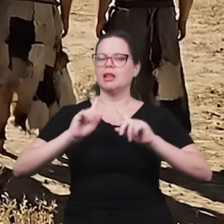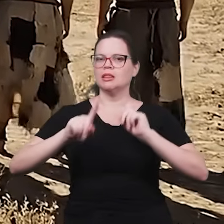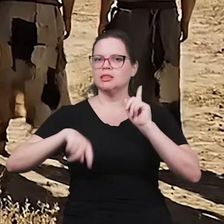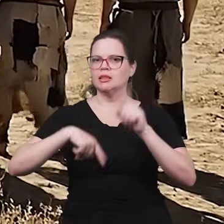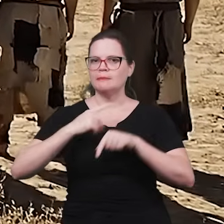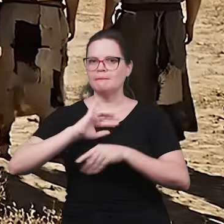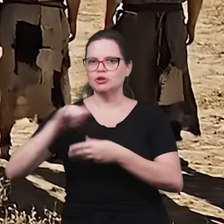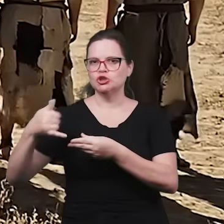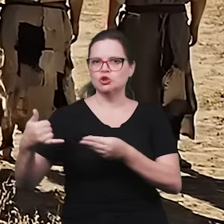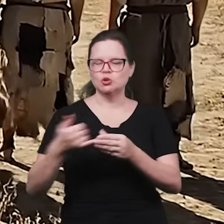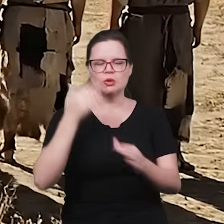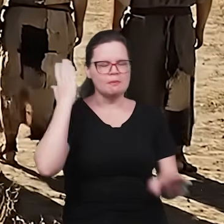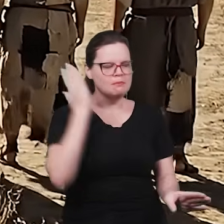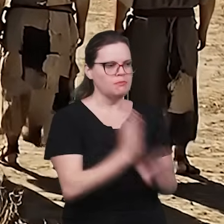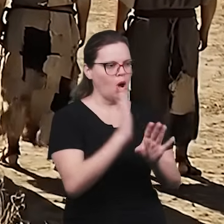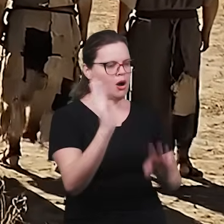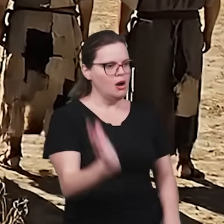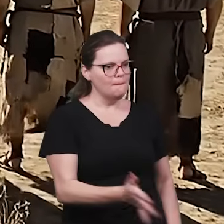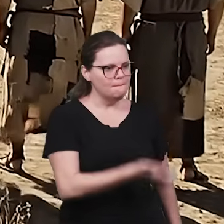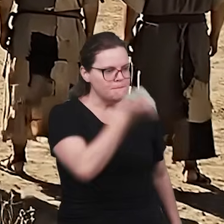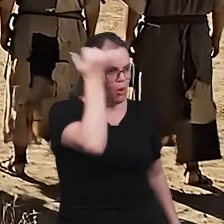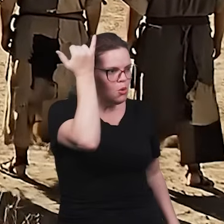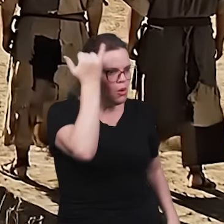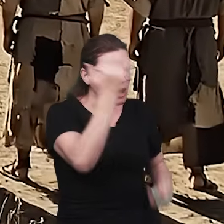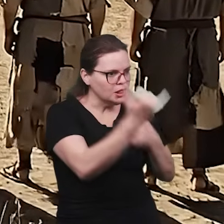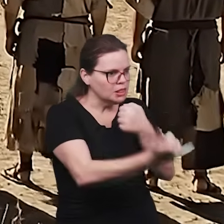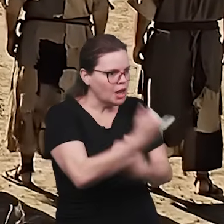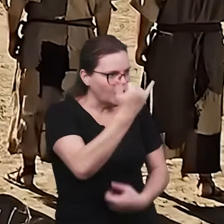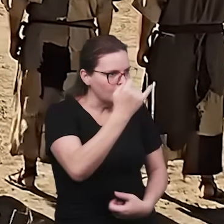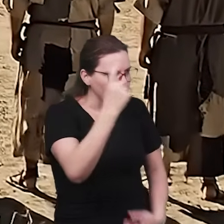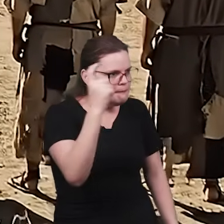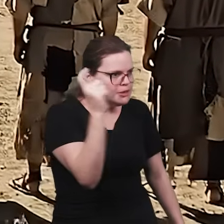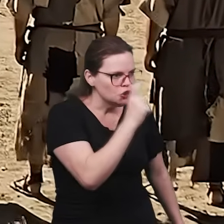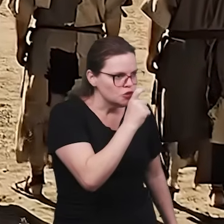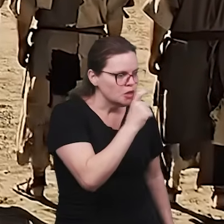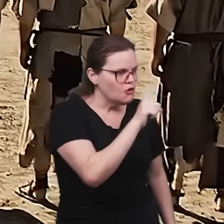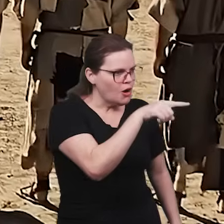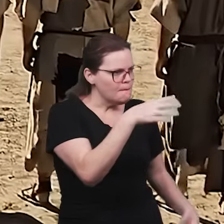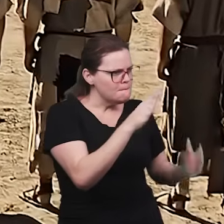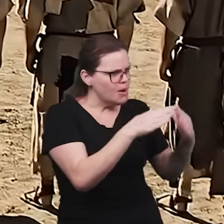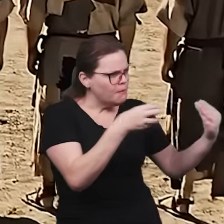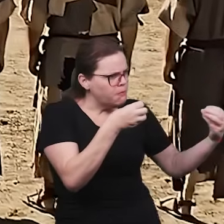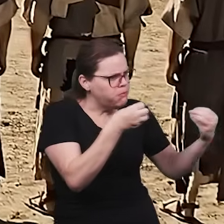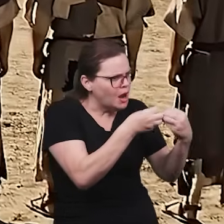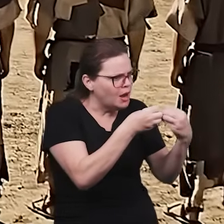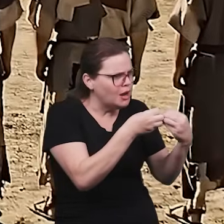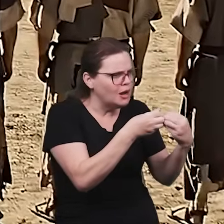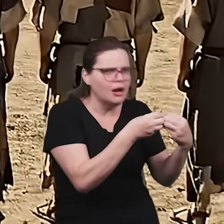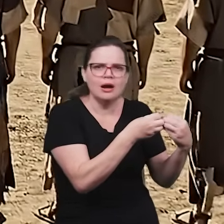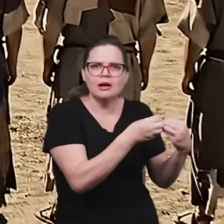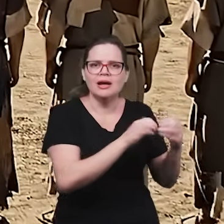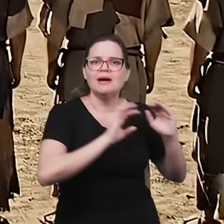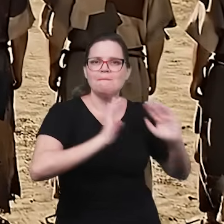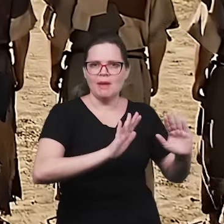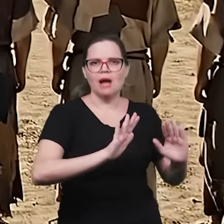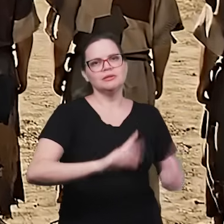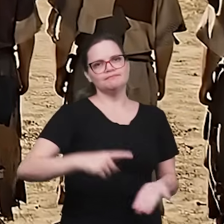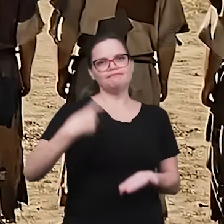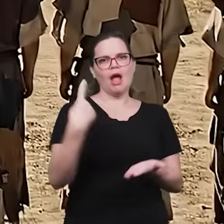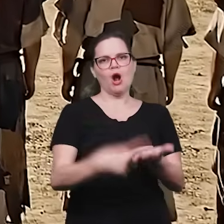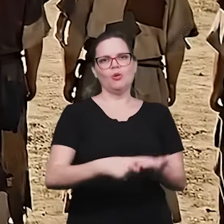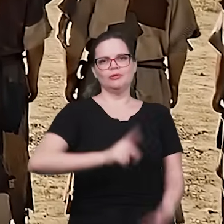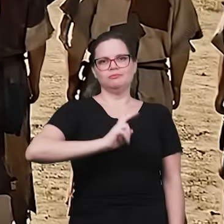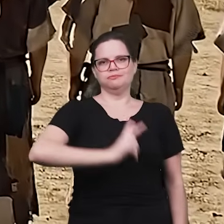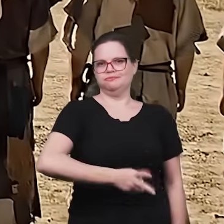o acordo, porque havia assumido esse compromisso diante de Deus. Isso retrata exatamente a